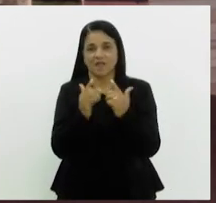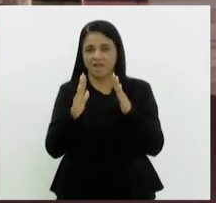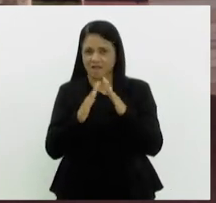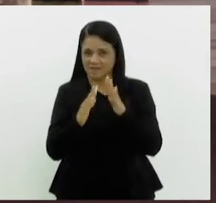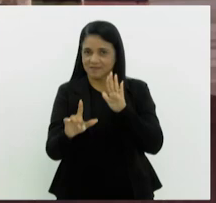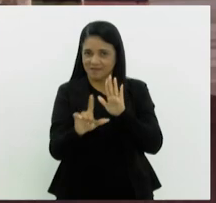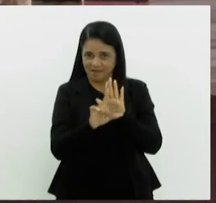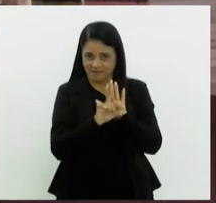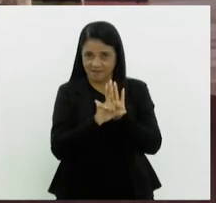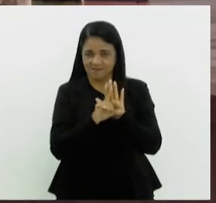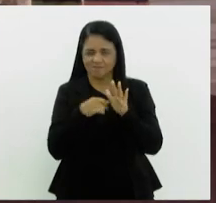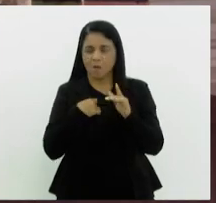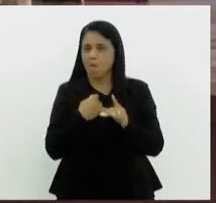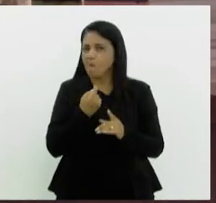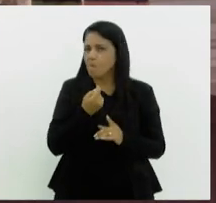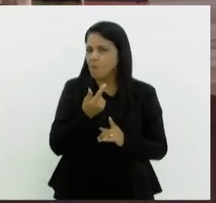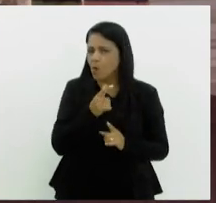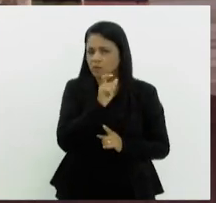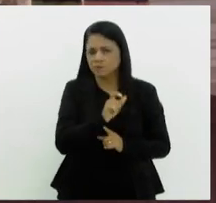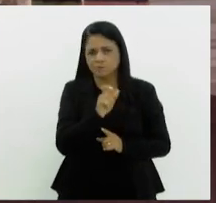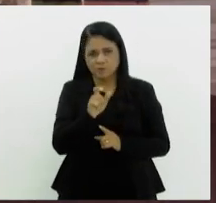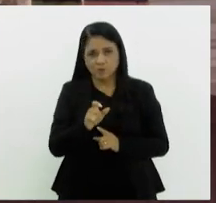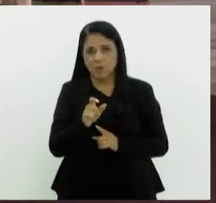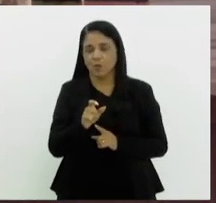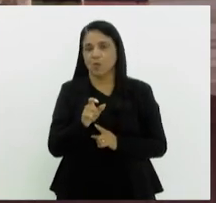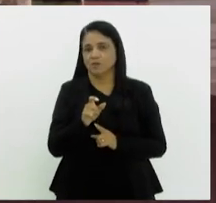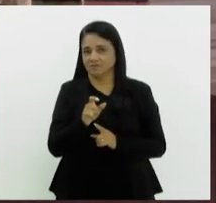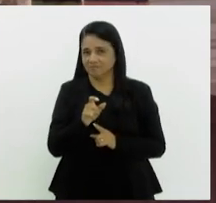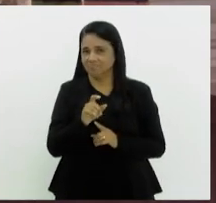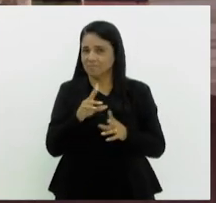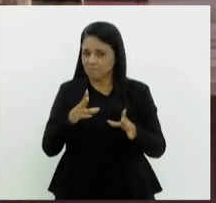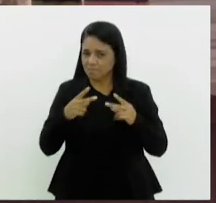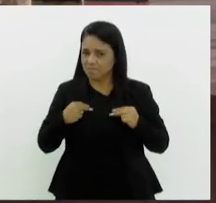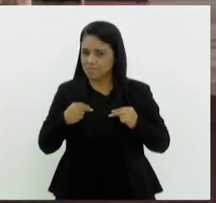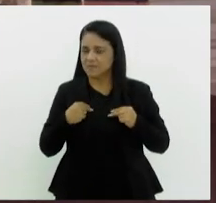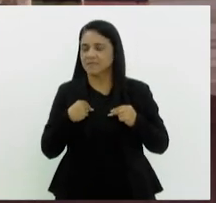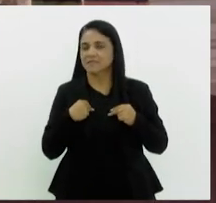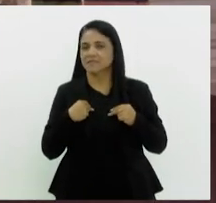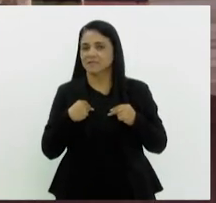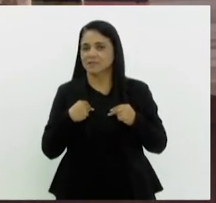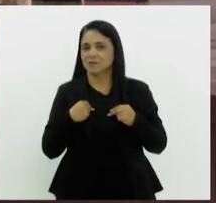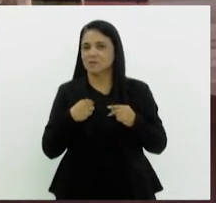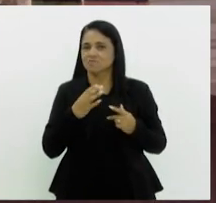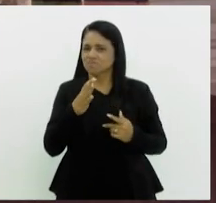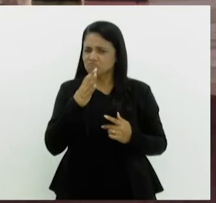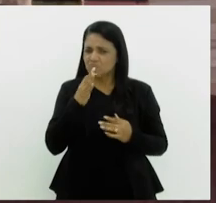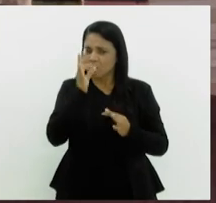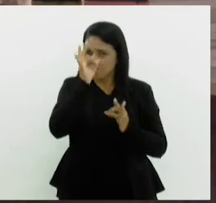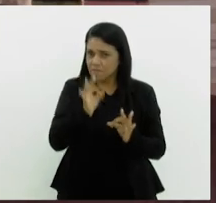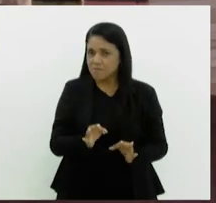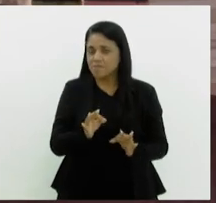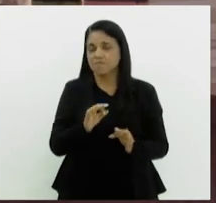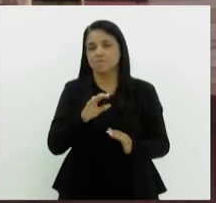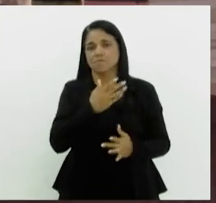Poucas pessoas são tão merecedoras de reconhecimento público quanto Helena Teodoro.